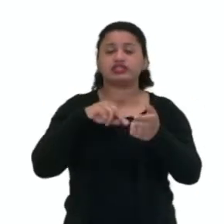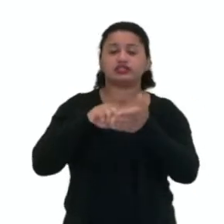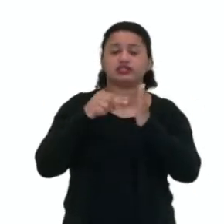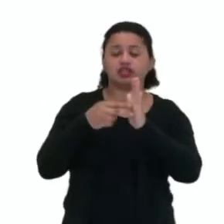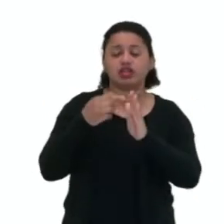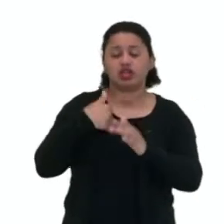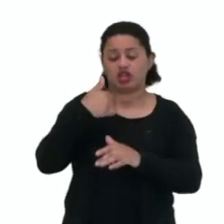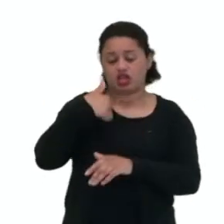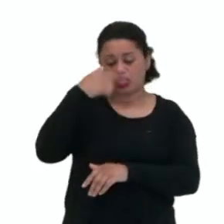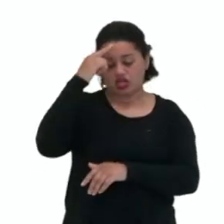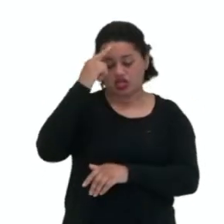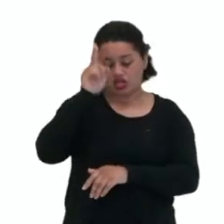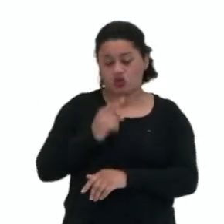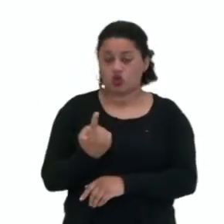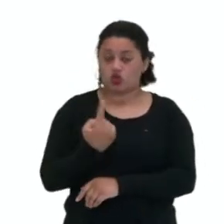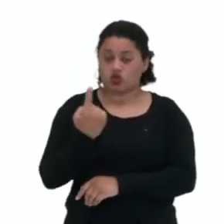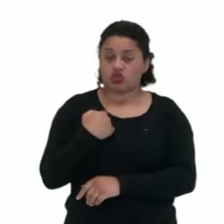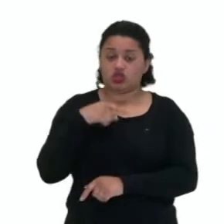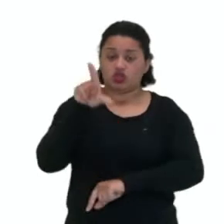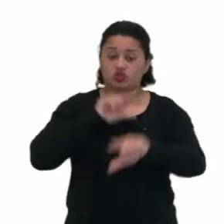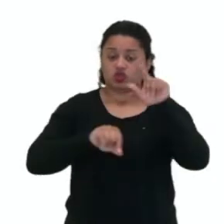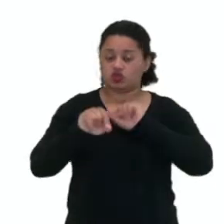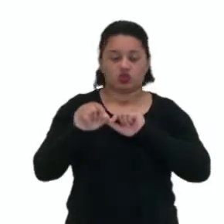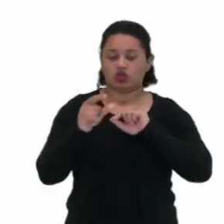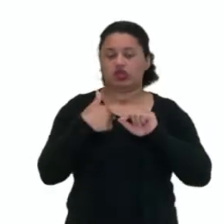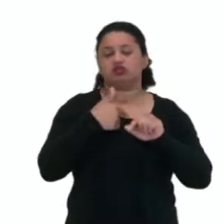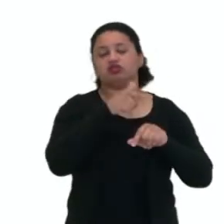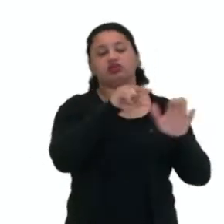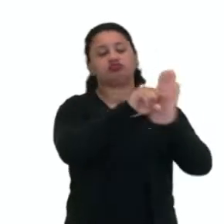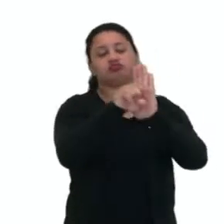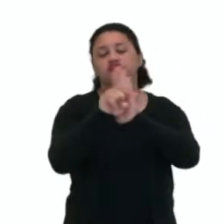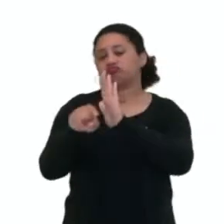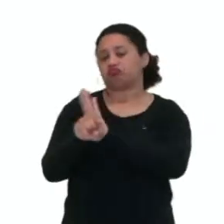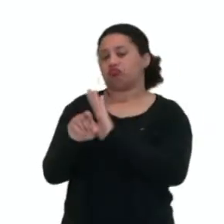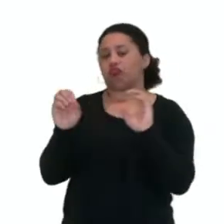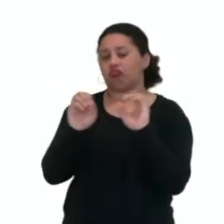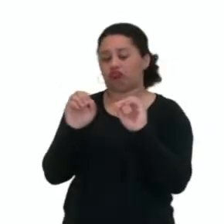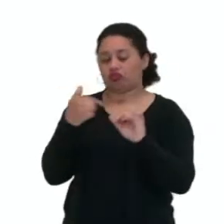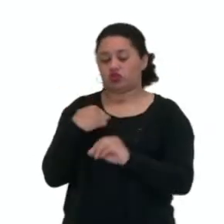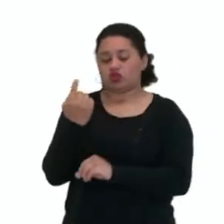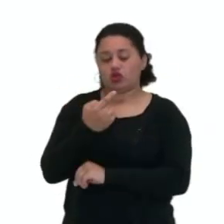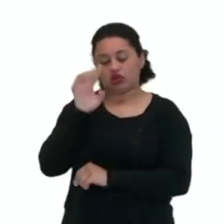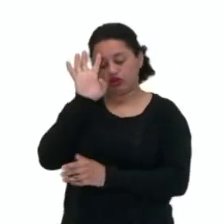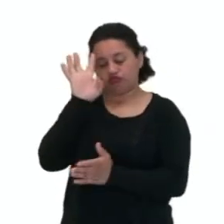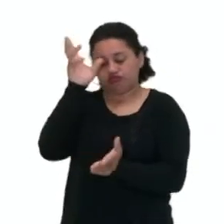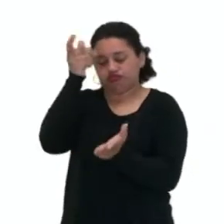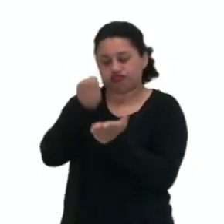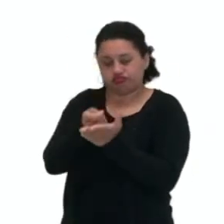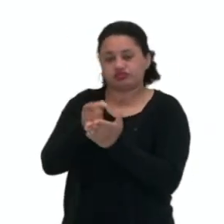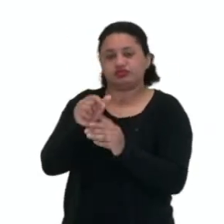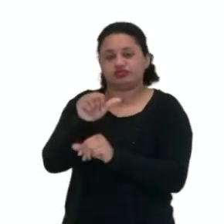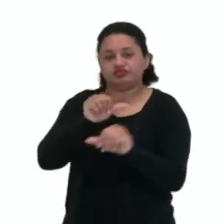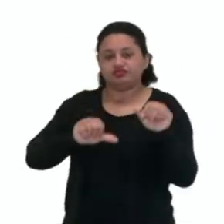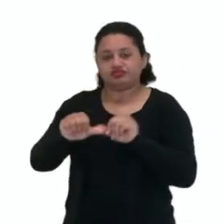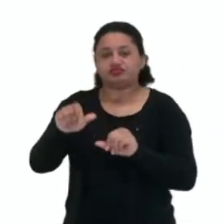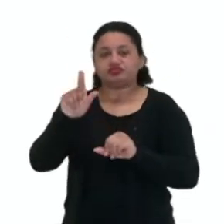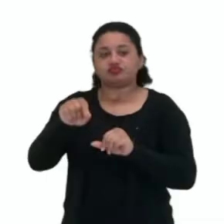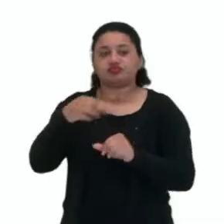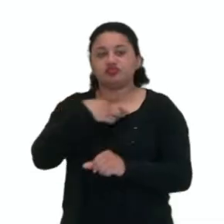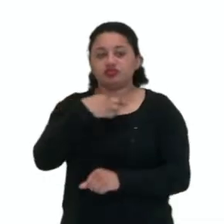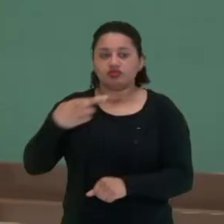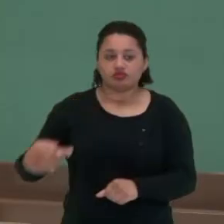toma as decisões sem necessárias consultas. Ele acabou sendo transformado em uma